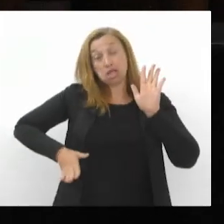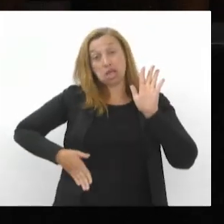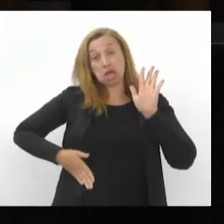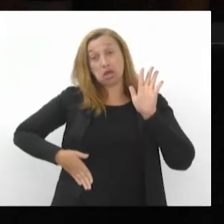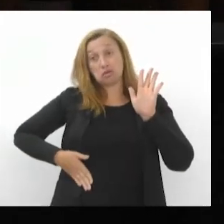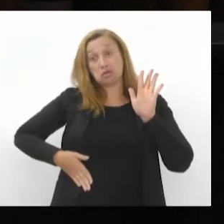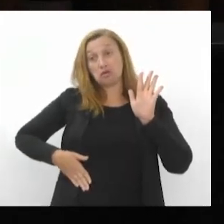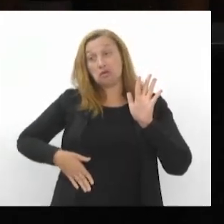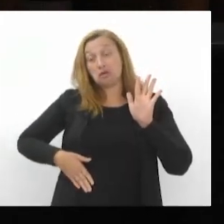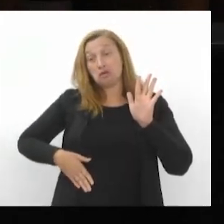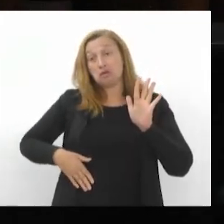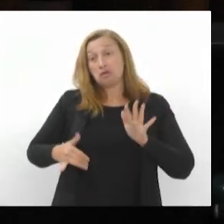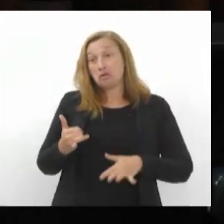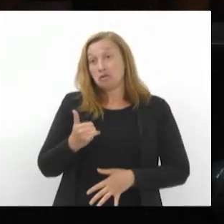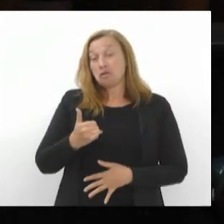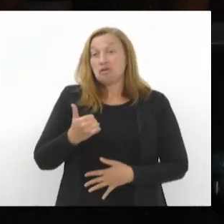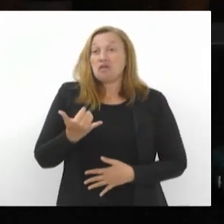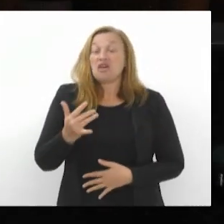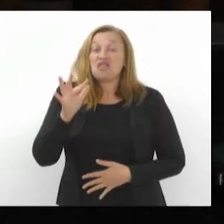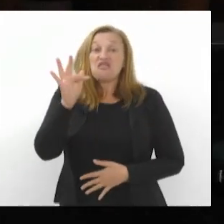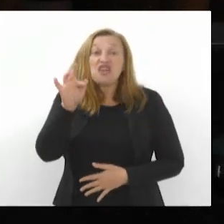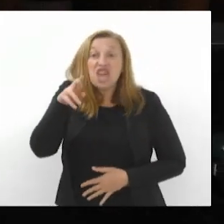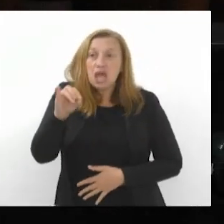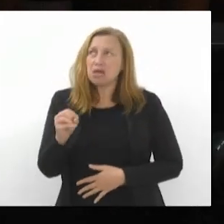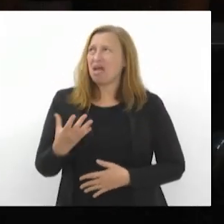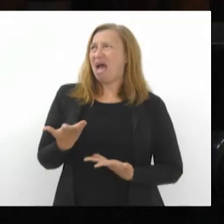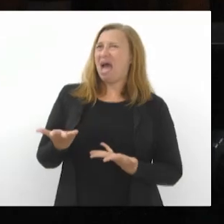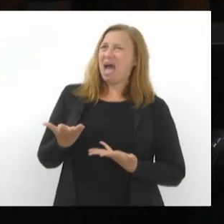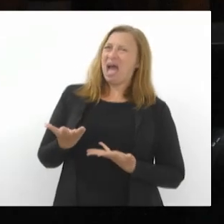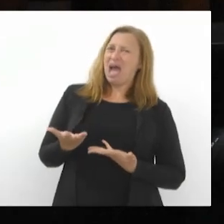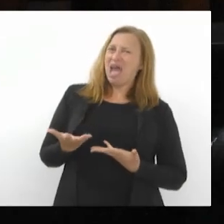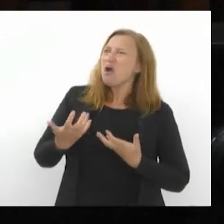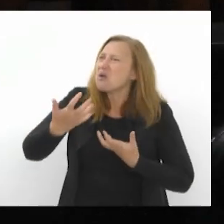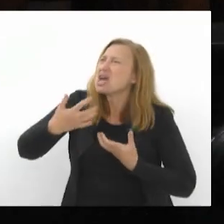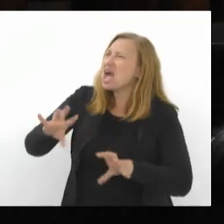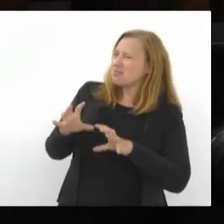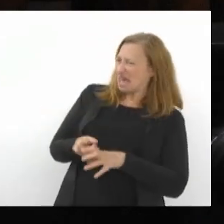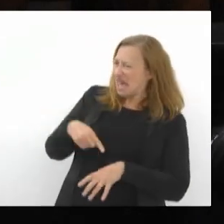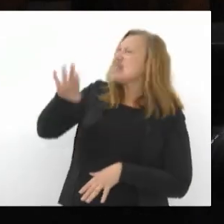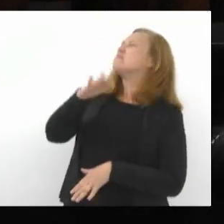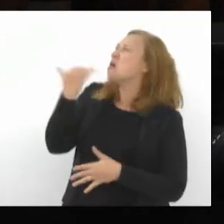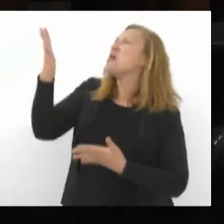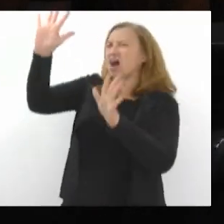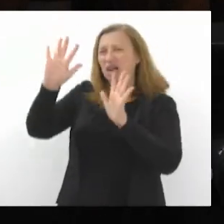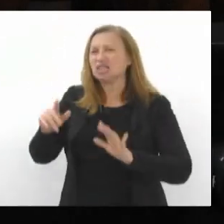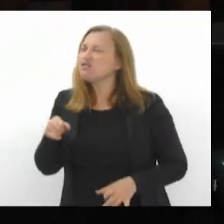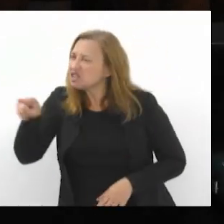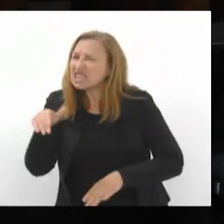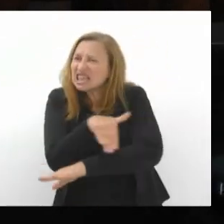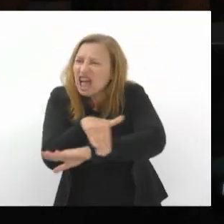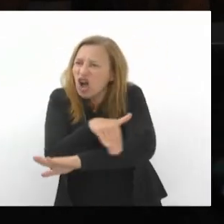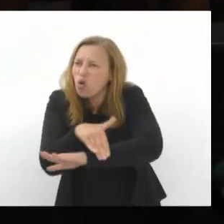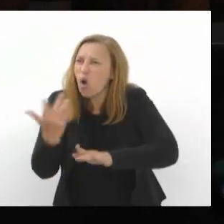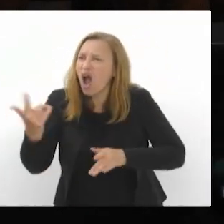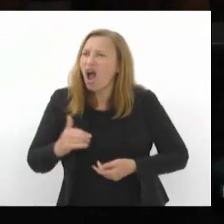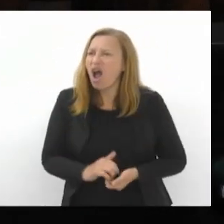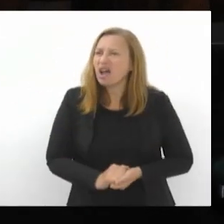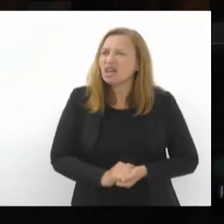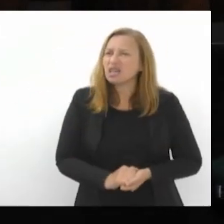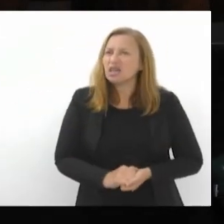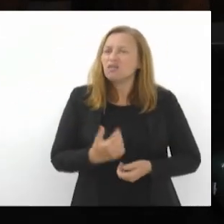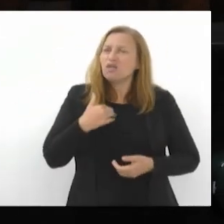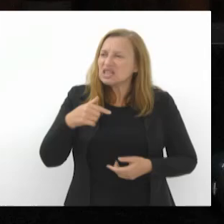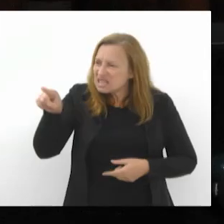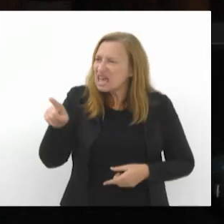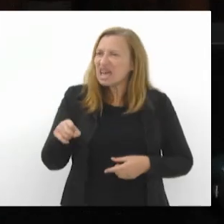daquele vagabundo. Eu quero mais que o vagabundo vá para o quinto dos infernos, meu irmão. Porque quando você está na rua, você é